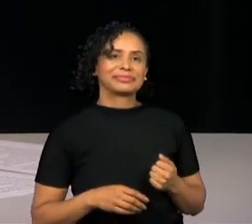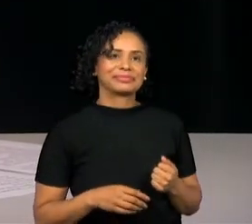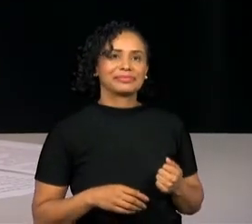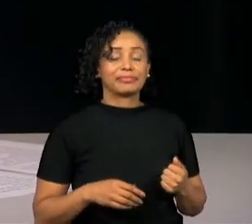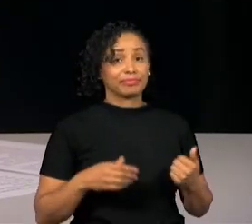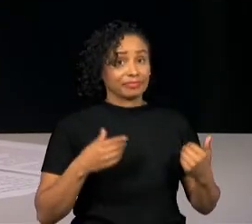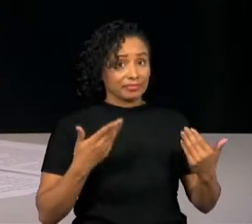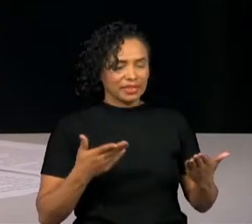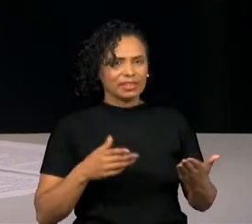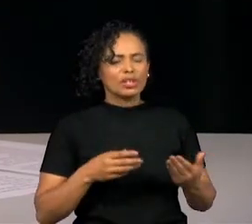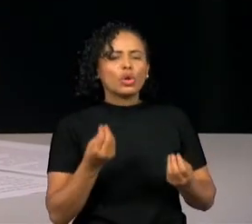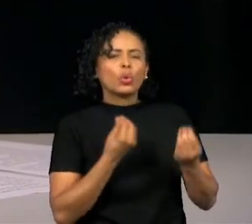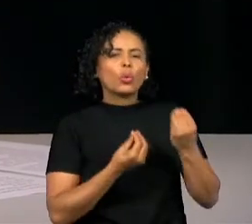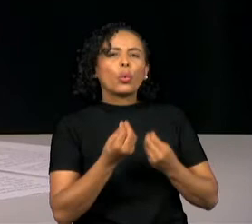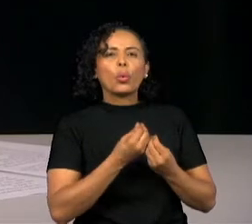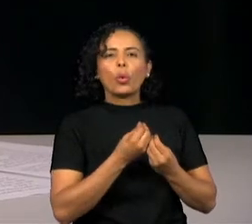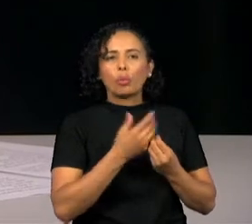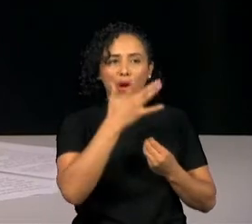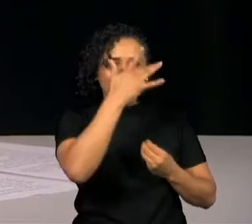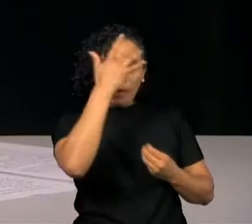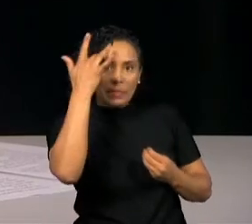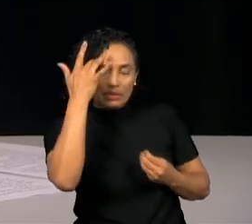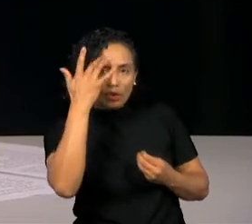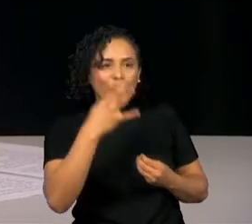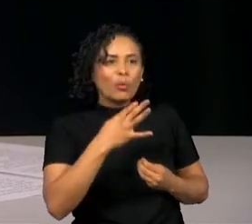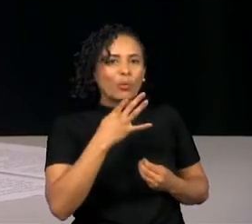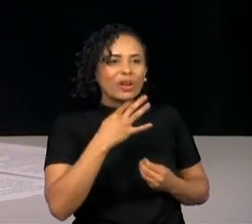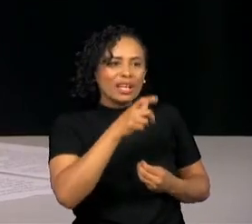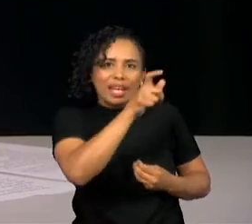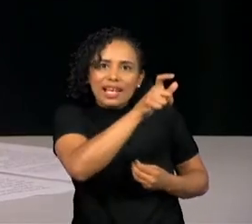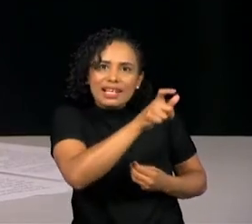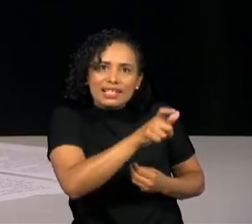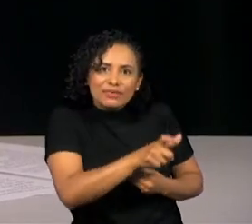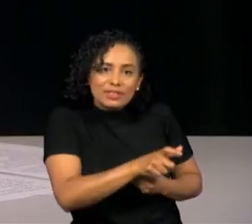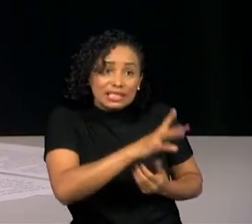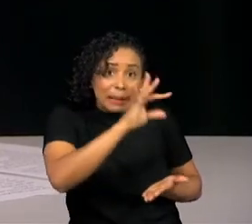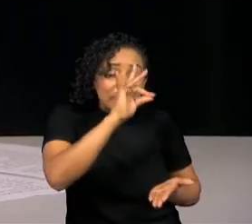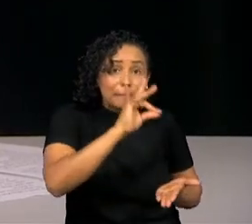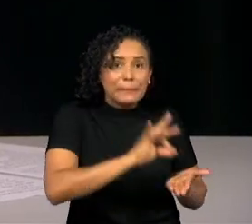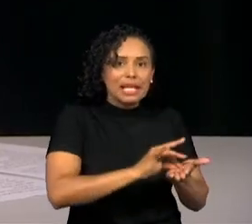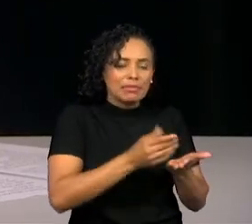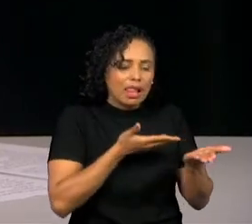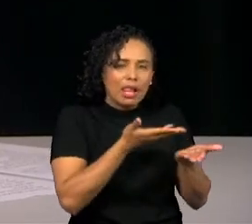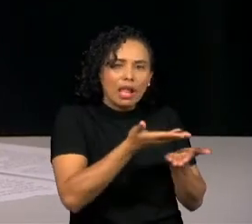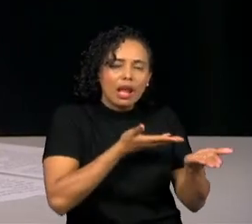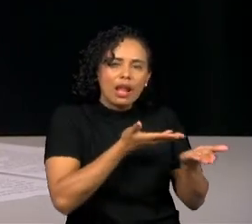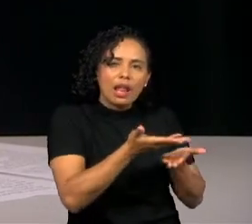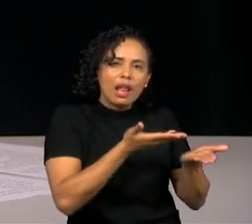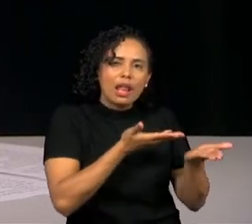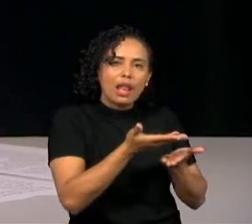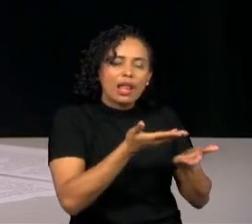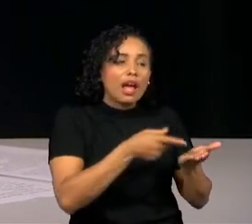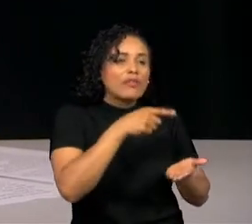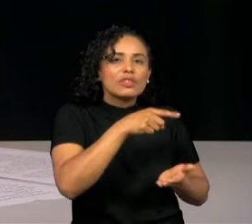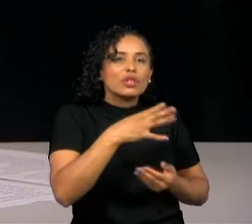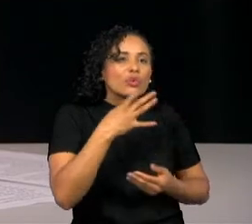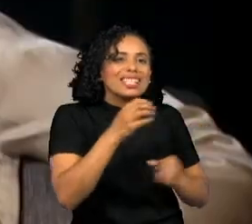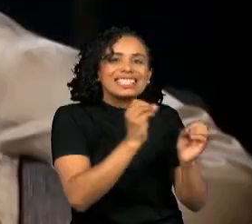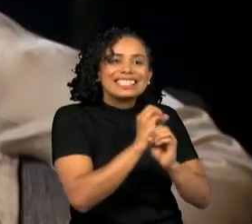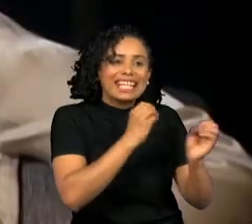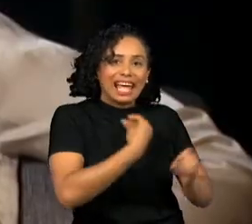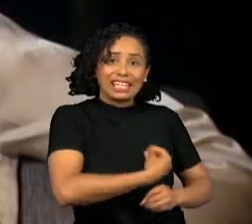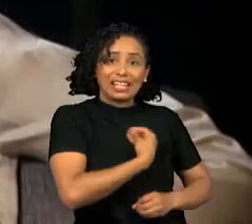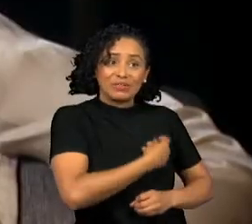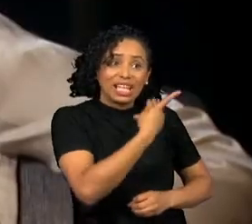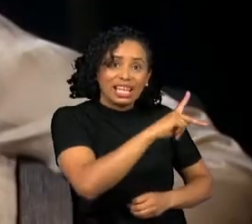como é pra você interagir com pessoas que acabam sabendo quem você é pela internet e você não sabe nada dela